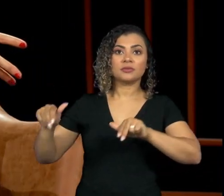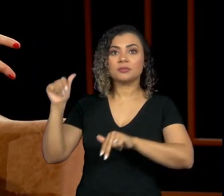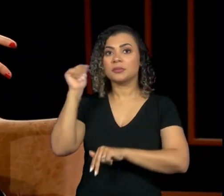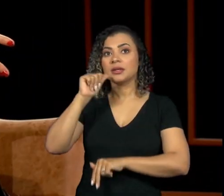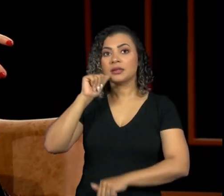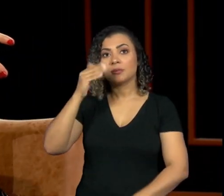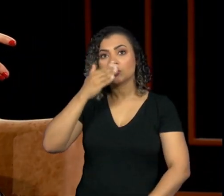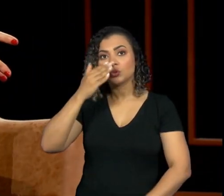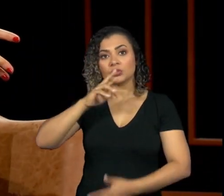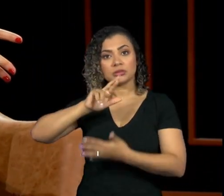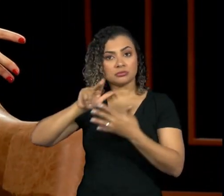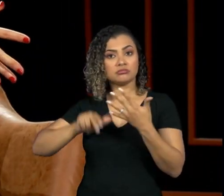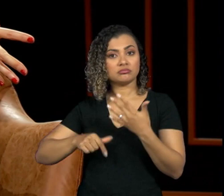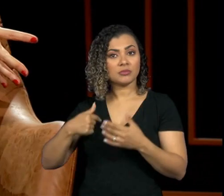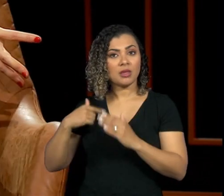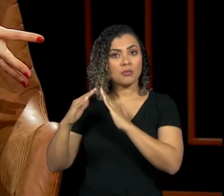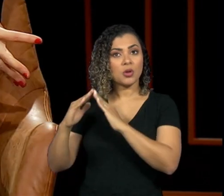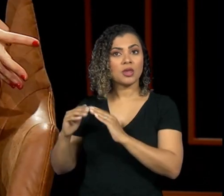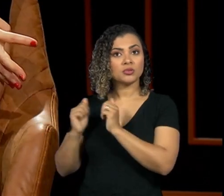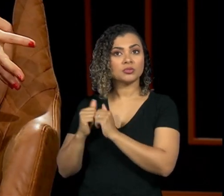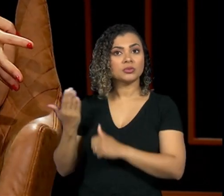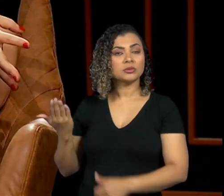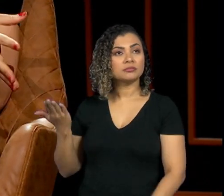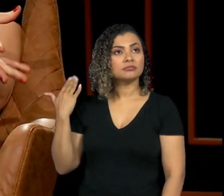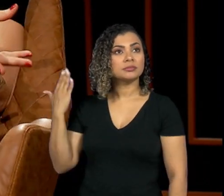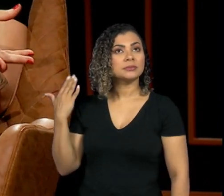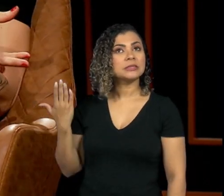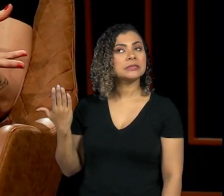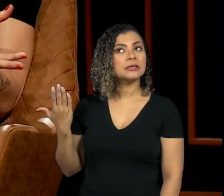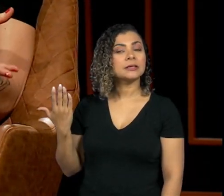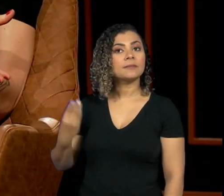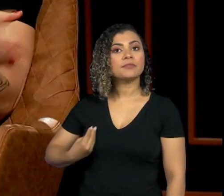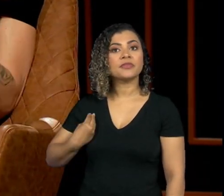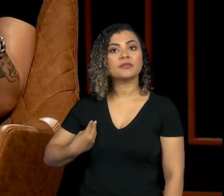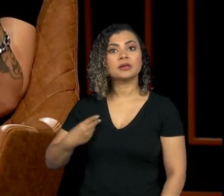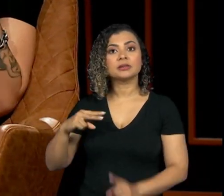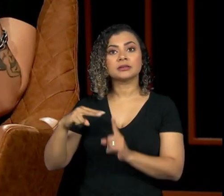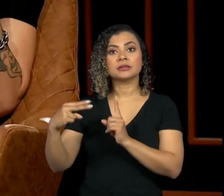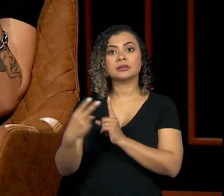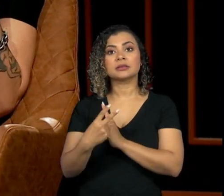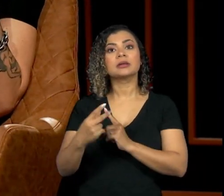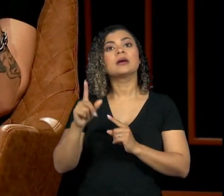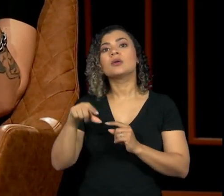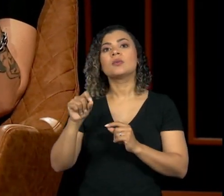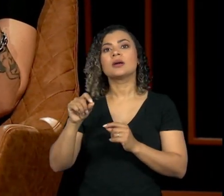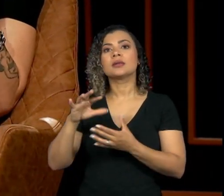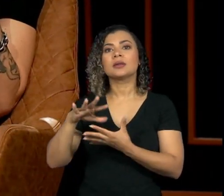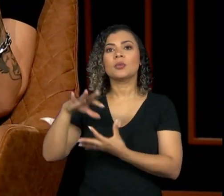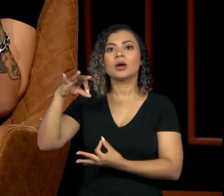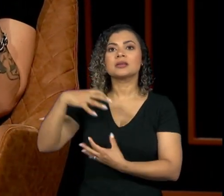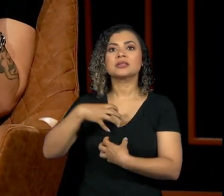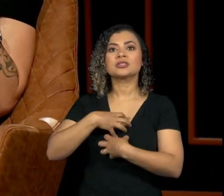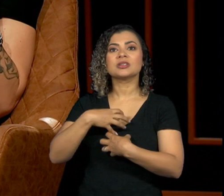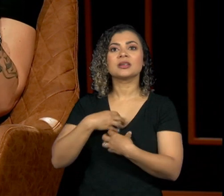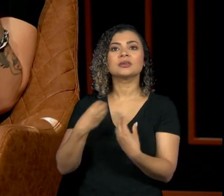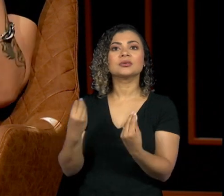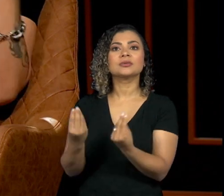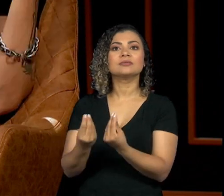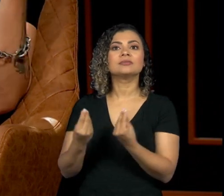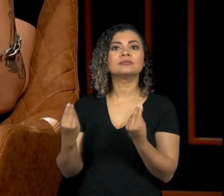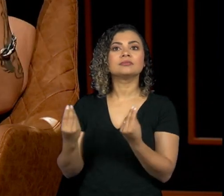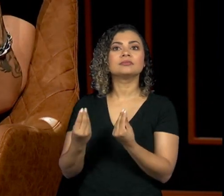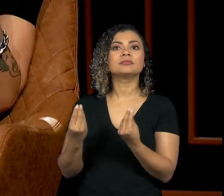meninas, e eu vejo como esse aspecto da vida, para mim, o conceito de democracia está muito ligado a isso, sabe? De